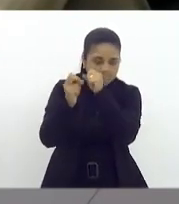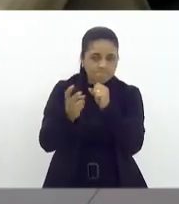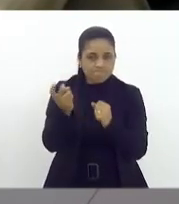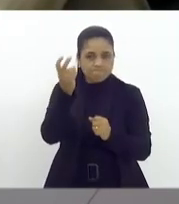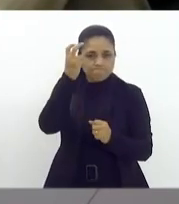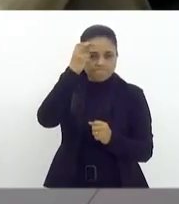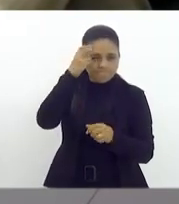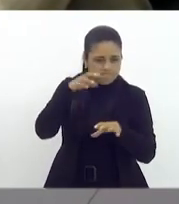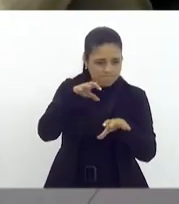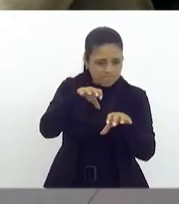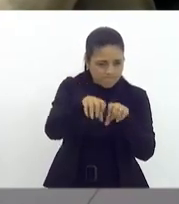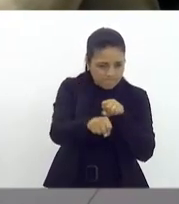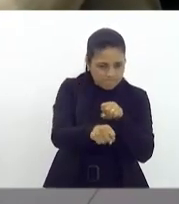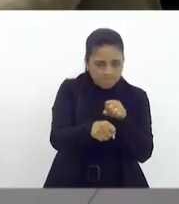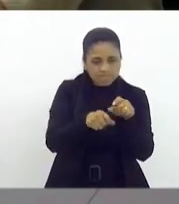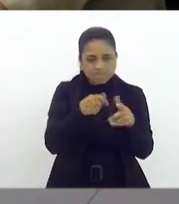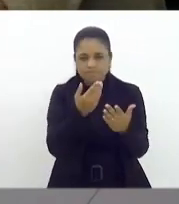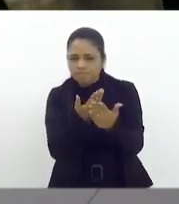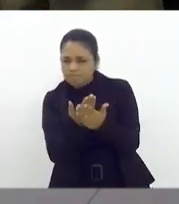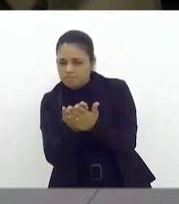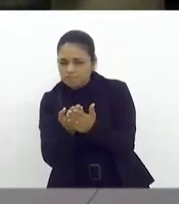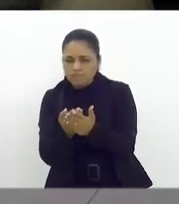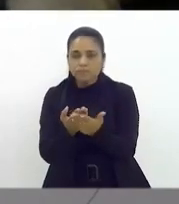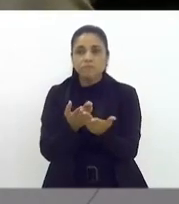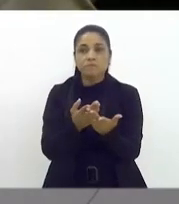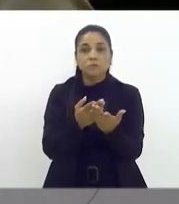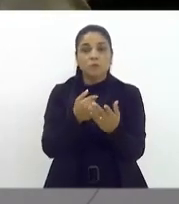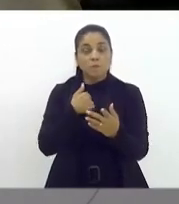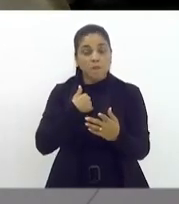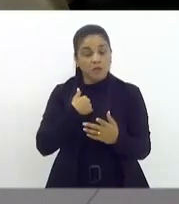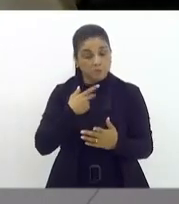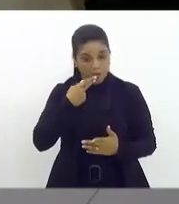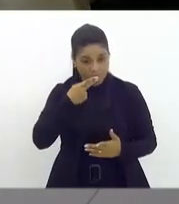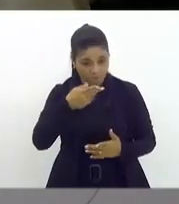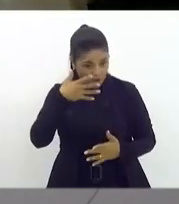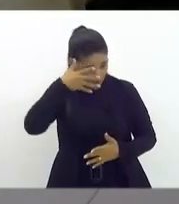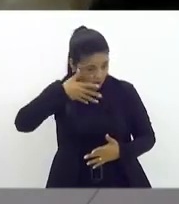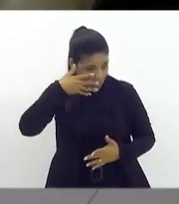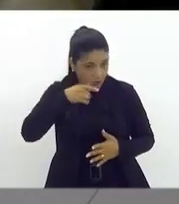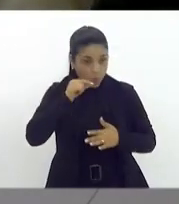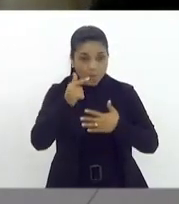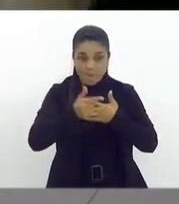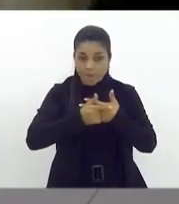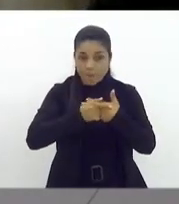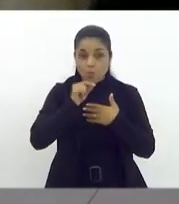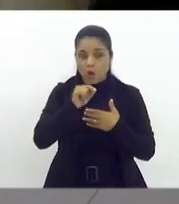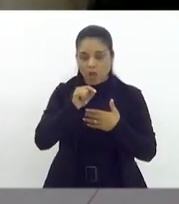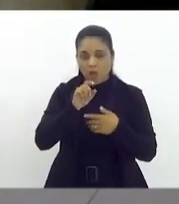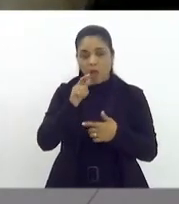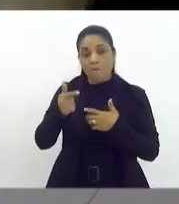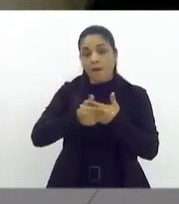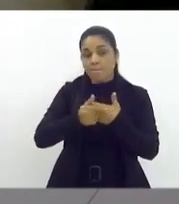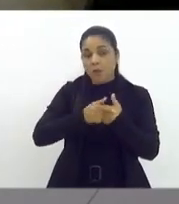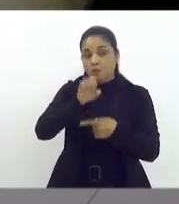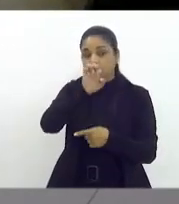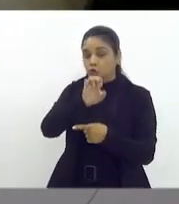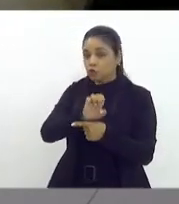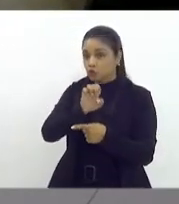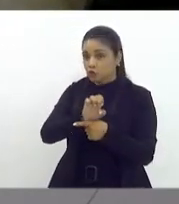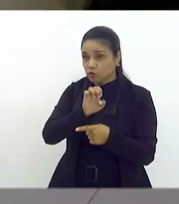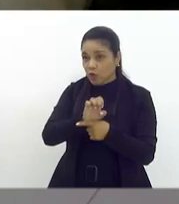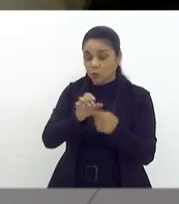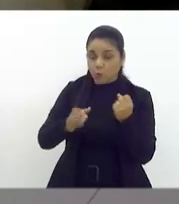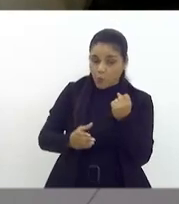ser um bom estudioso uma boa estudiosa mas a minha fala ela diz respeito a um papel do estado o estado